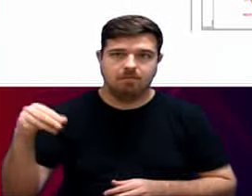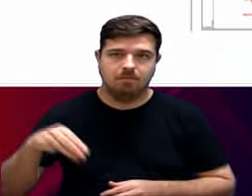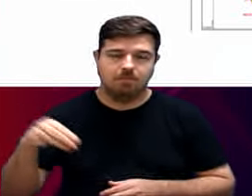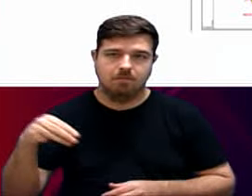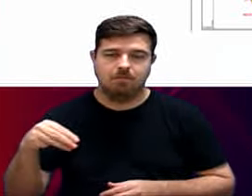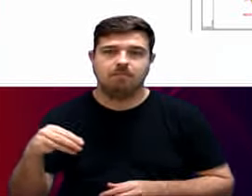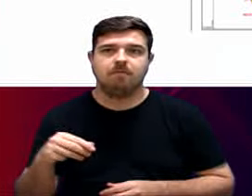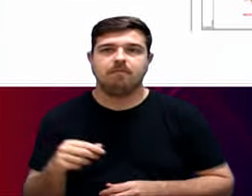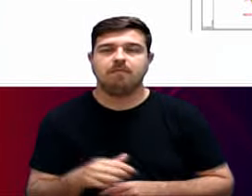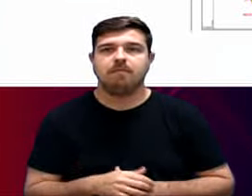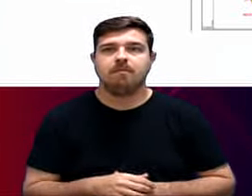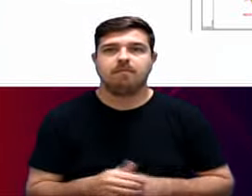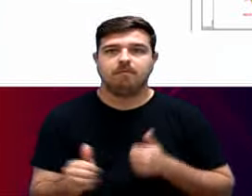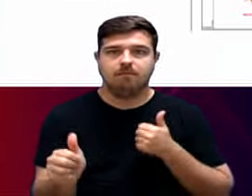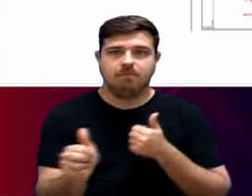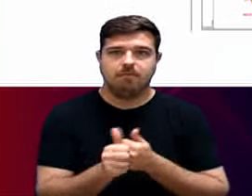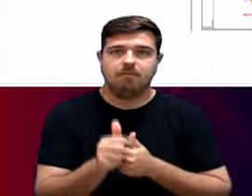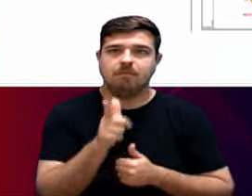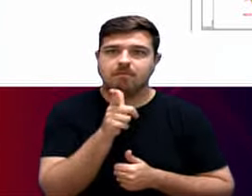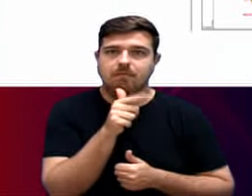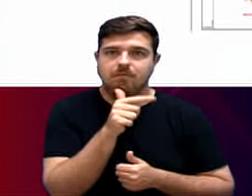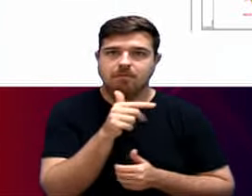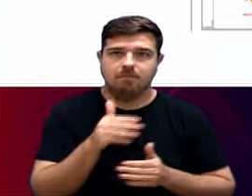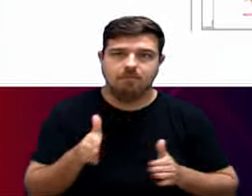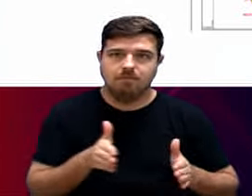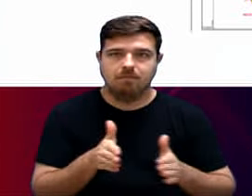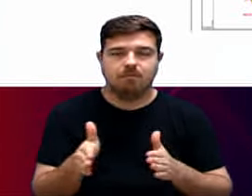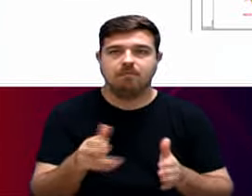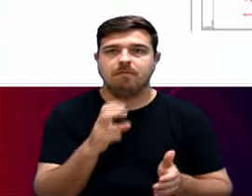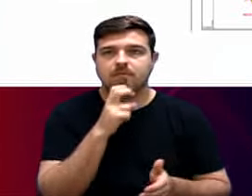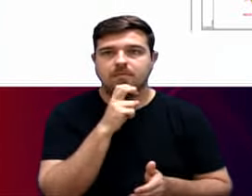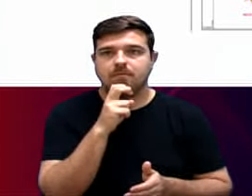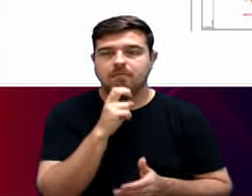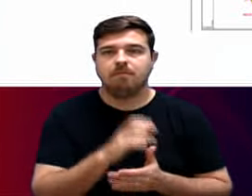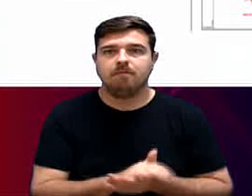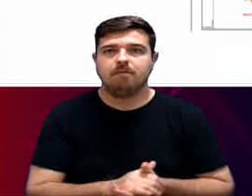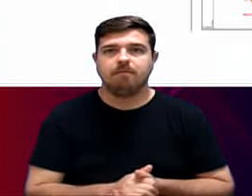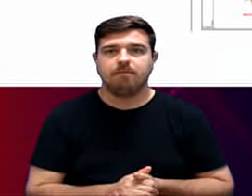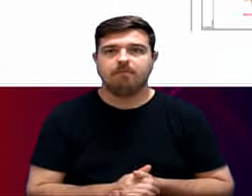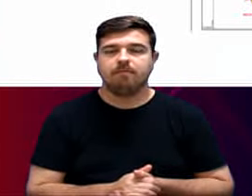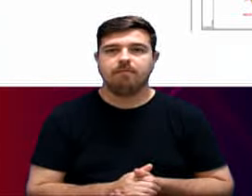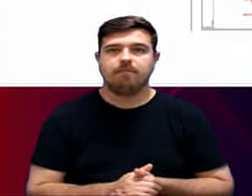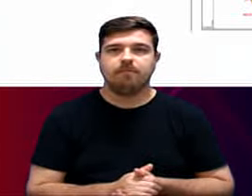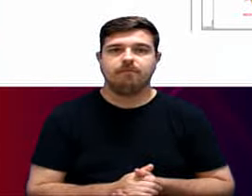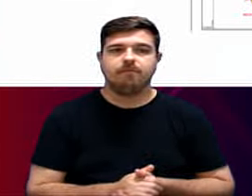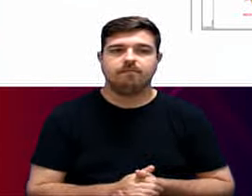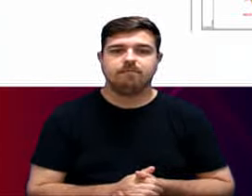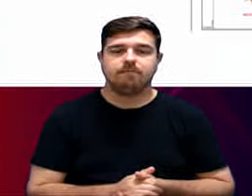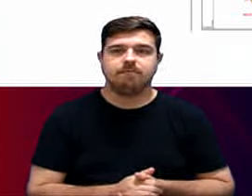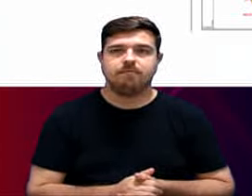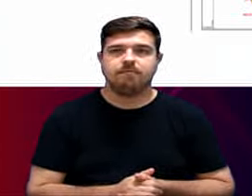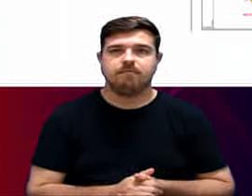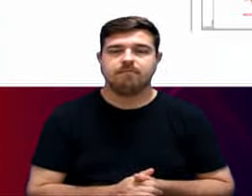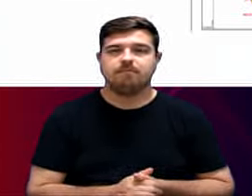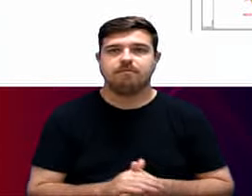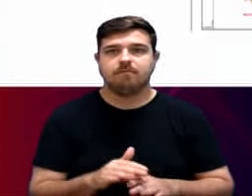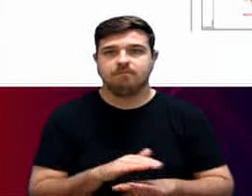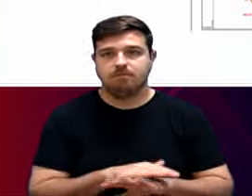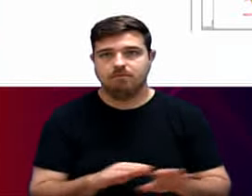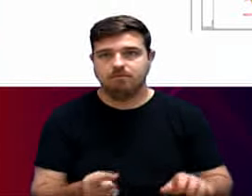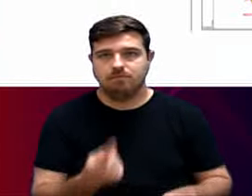eixo do Rio Sorocaba nesse trecho eh só para contextualizar ficou apenas uma